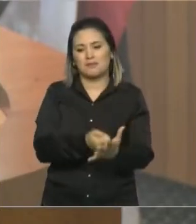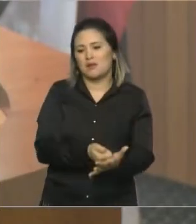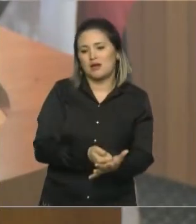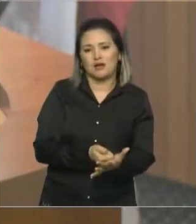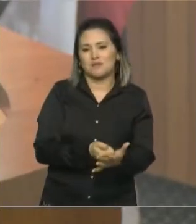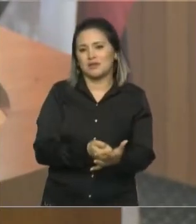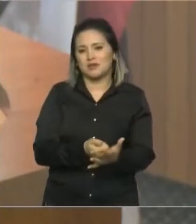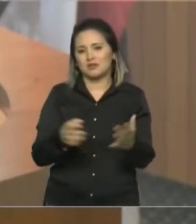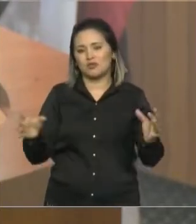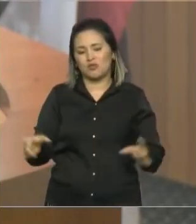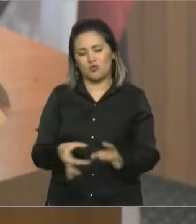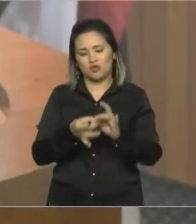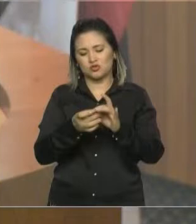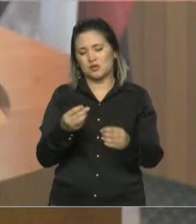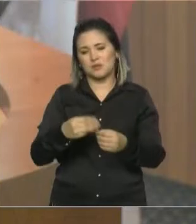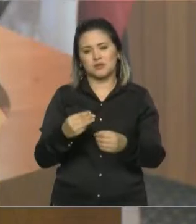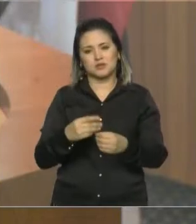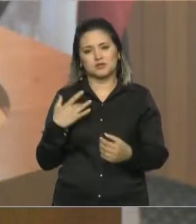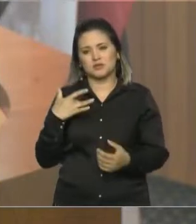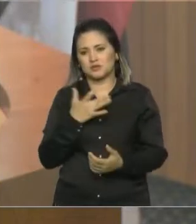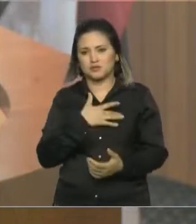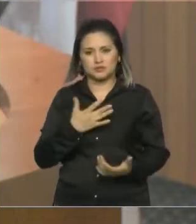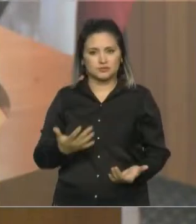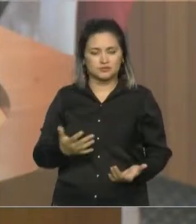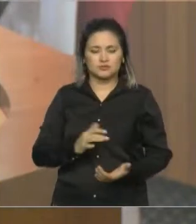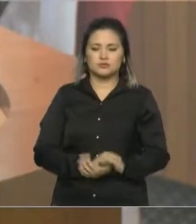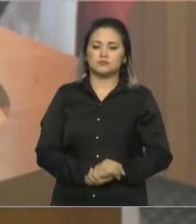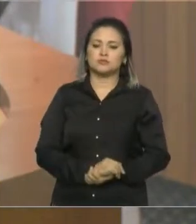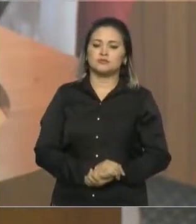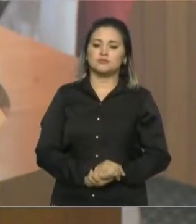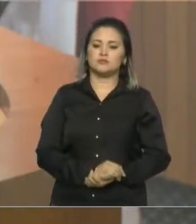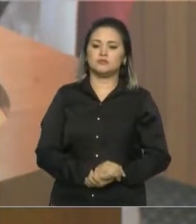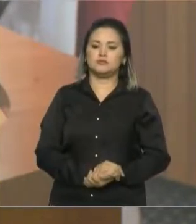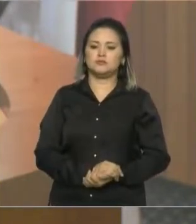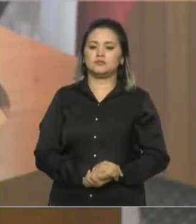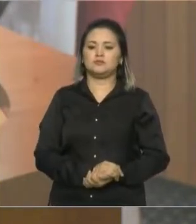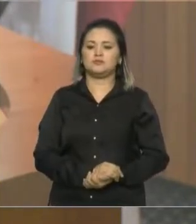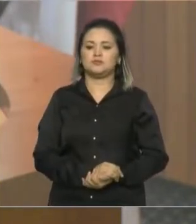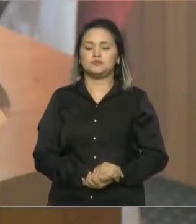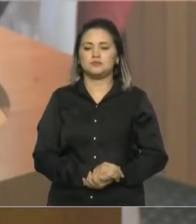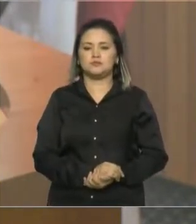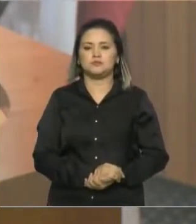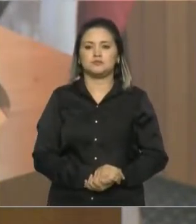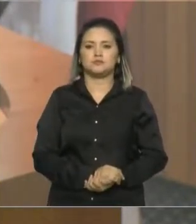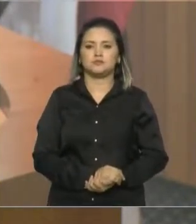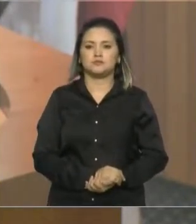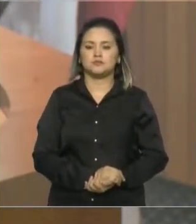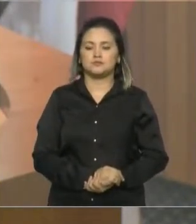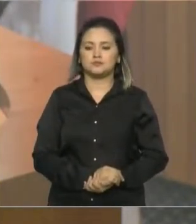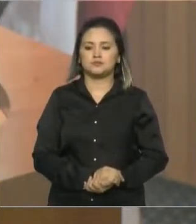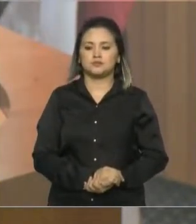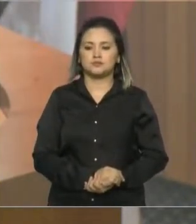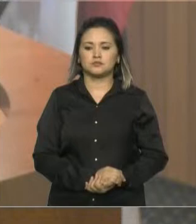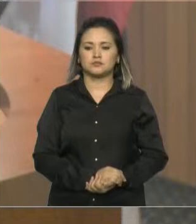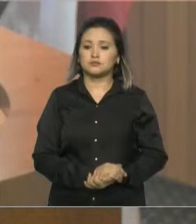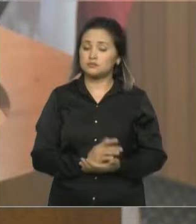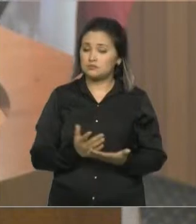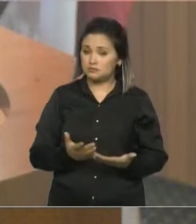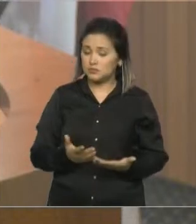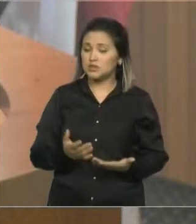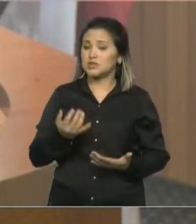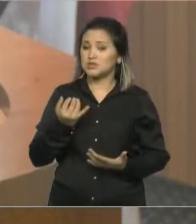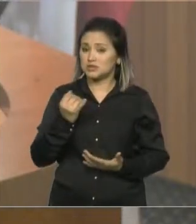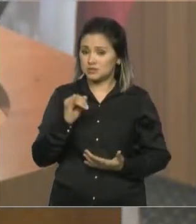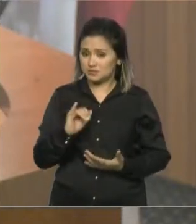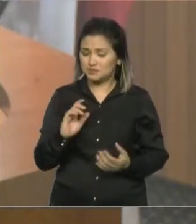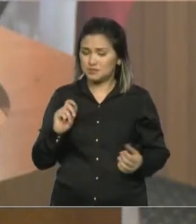municipais de saúde. E ainda teve um ponto, que era o seguinte: se o município, se o repasse